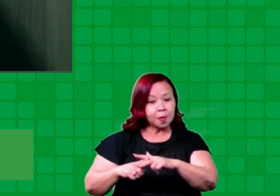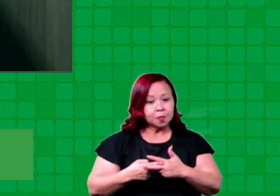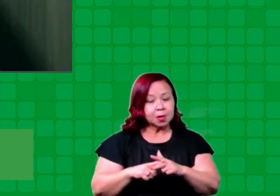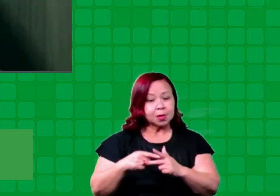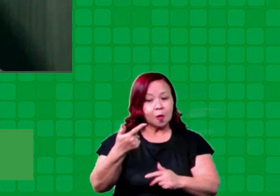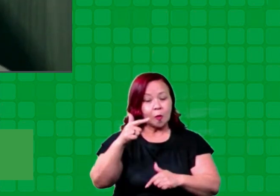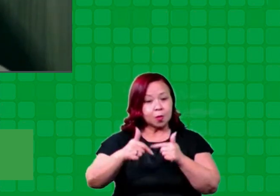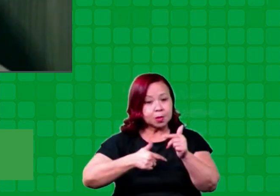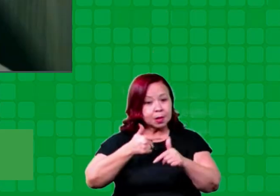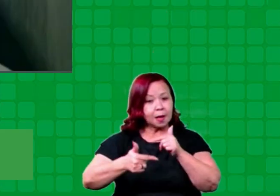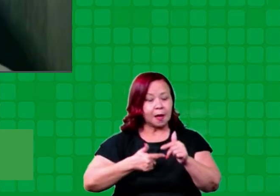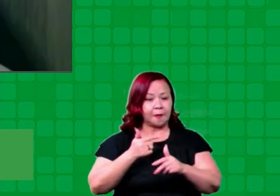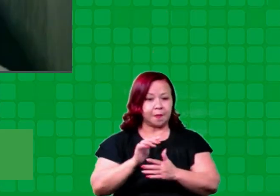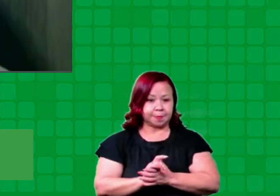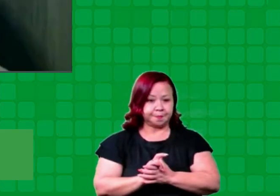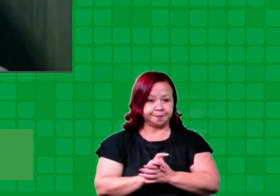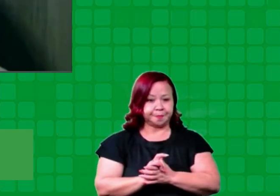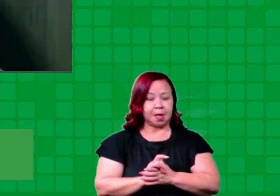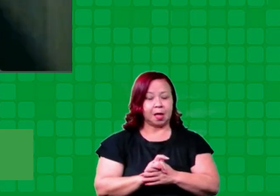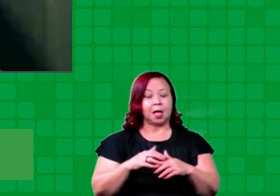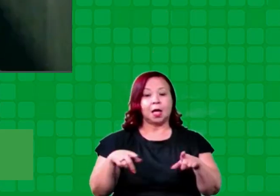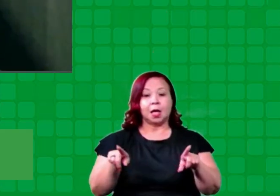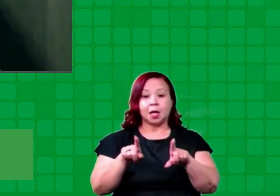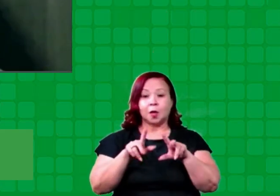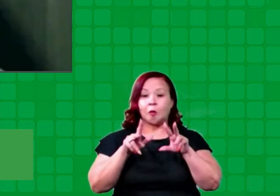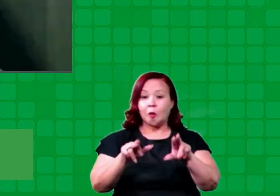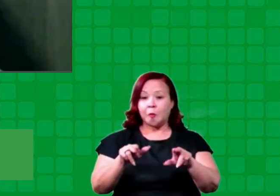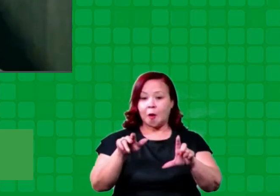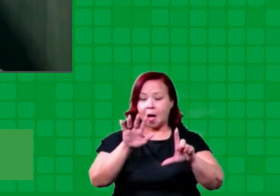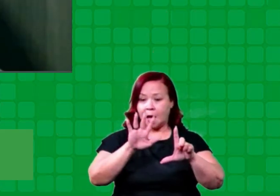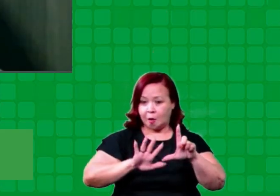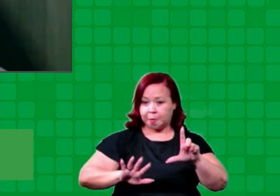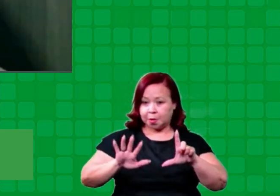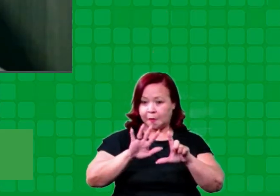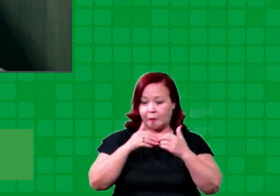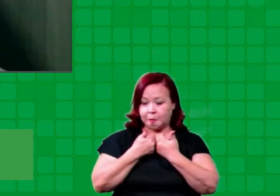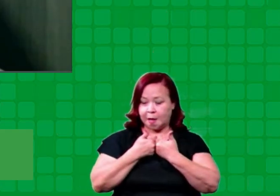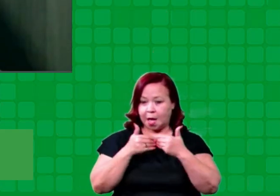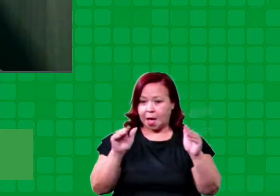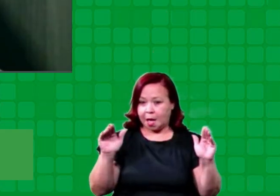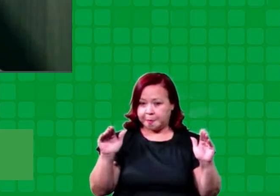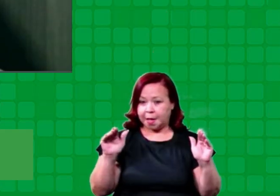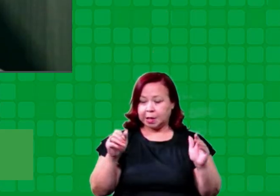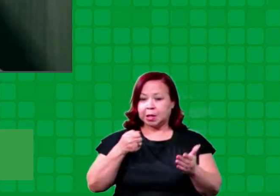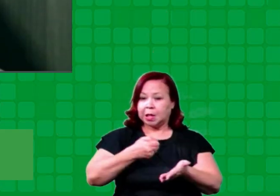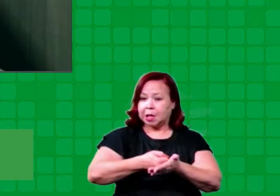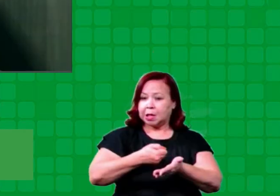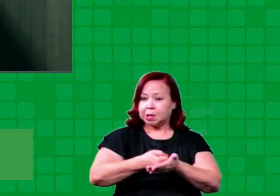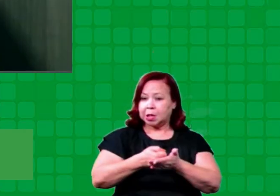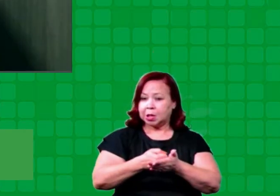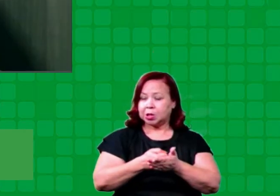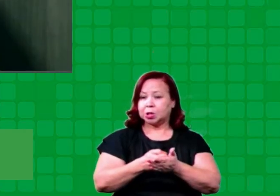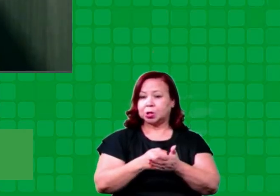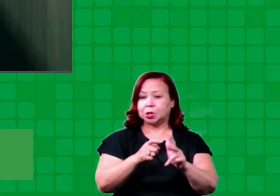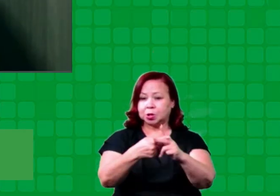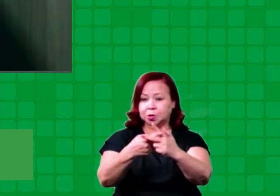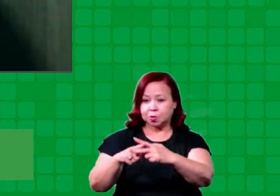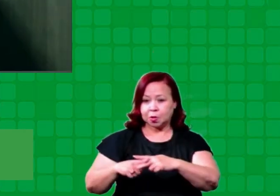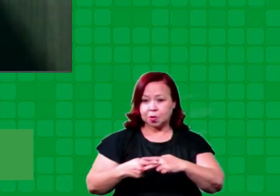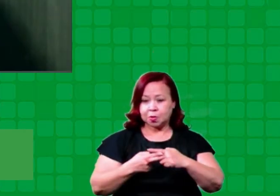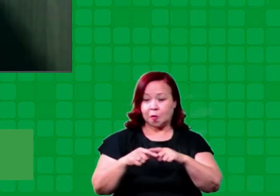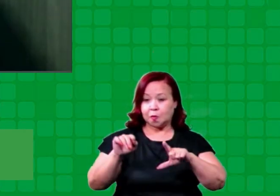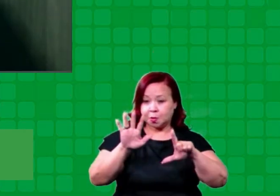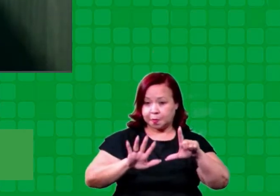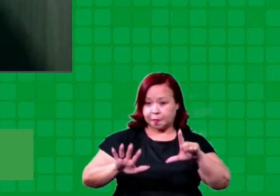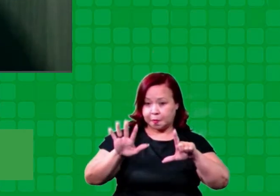dentro da instituição. Inclusive, como é uma plataforma aberta, exigia ali a customização dessa